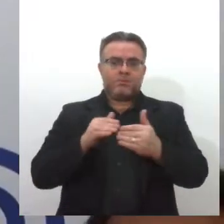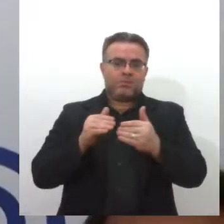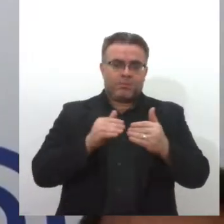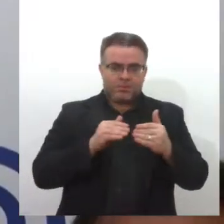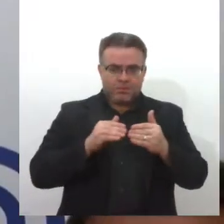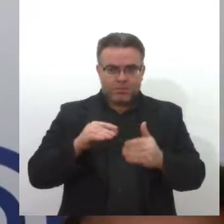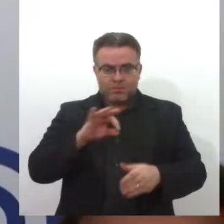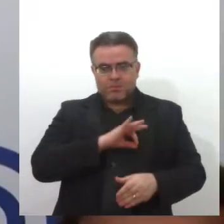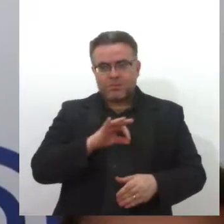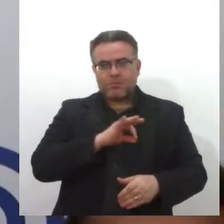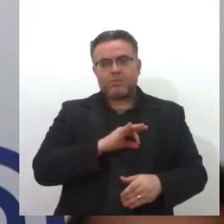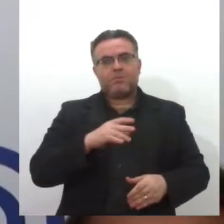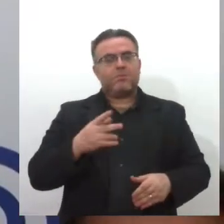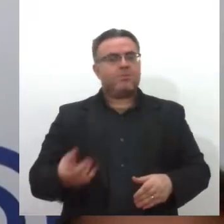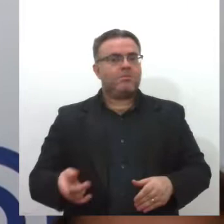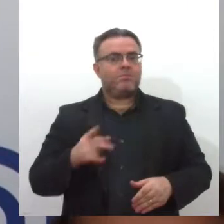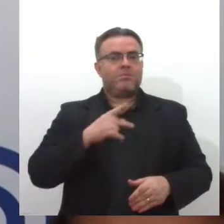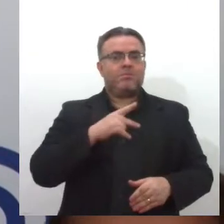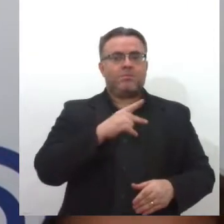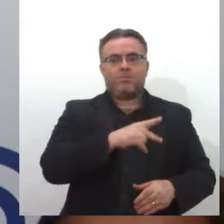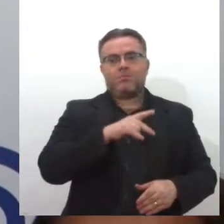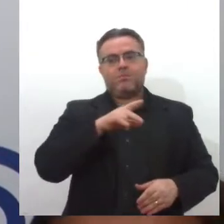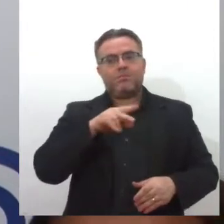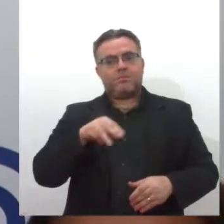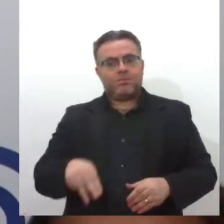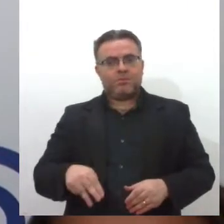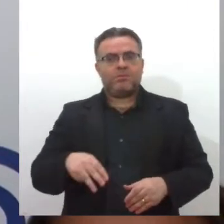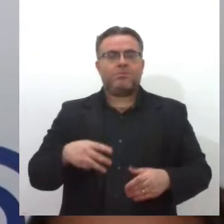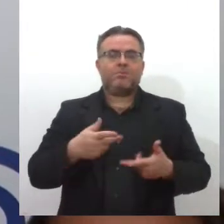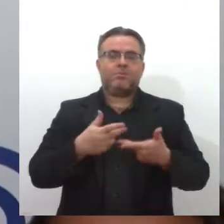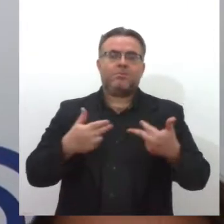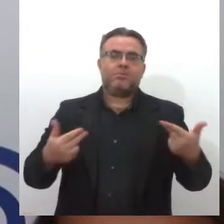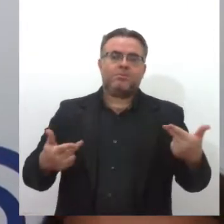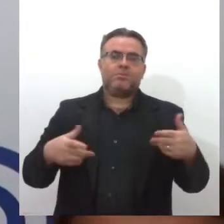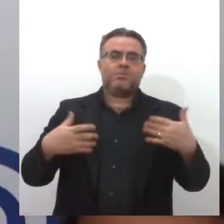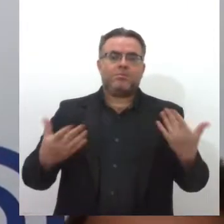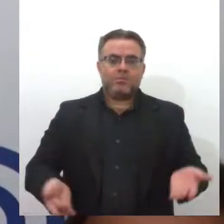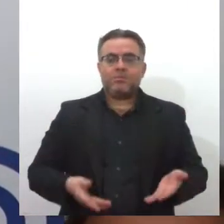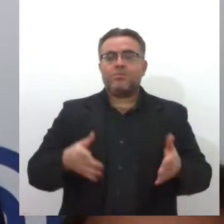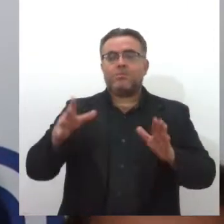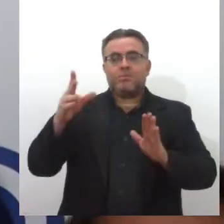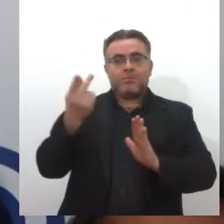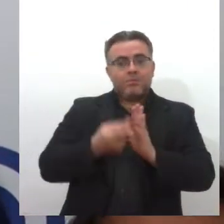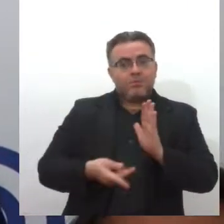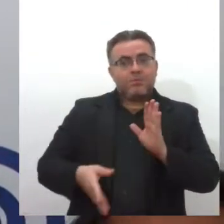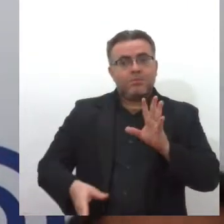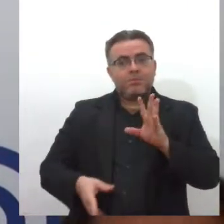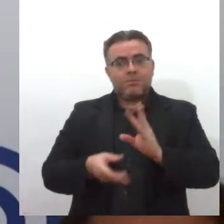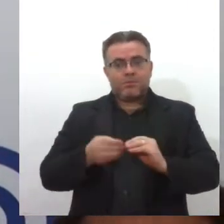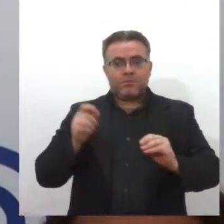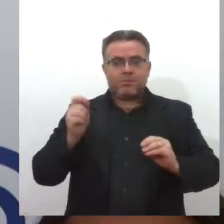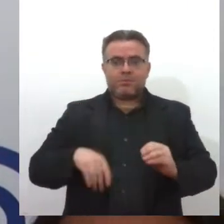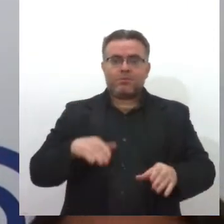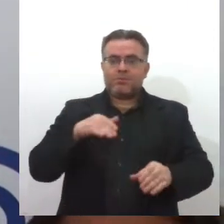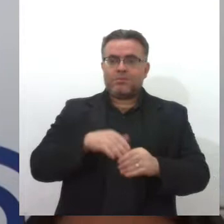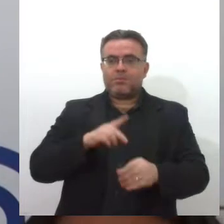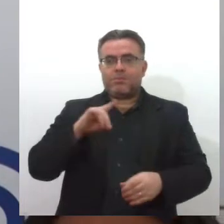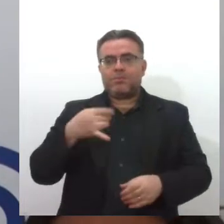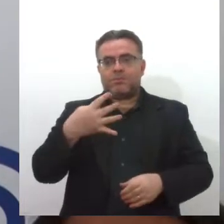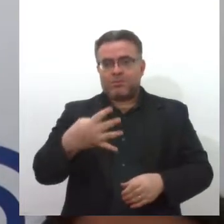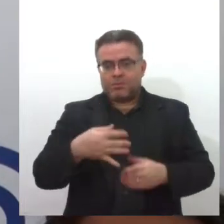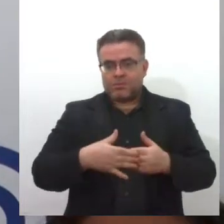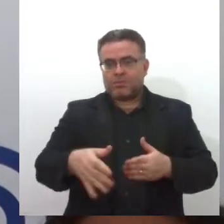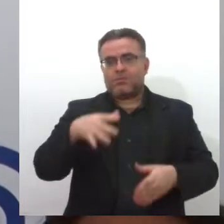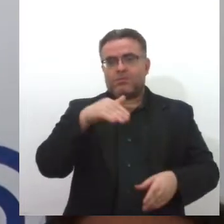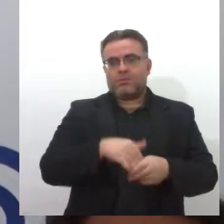bombeiros está praticamente discutido, o comando discutiu com a tropa, o projeto está bem fechadinho. Nós vamos votar no próximo dia 4, eu não vejo problema.